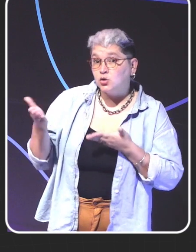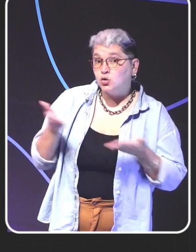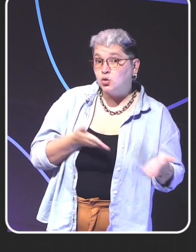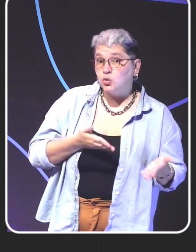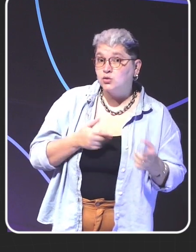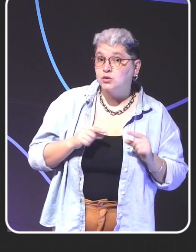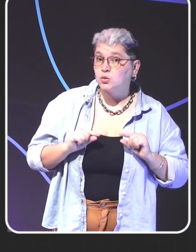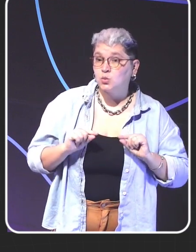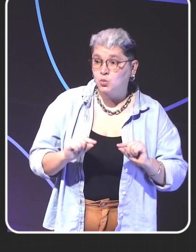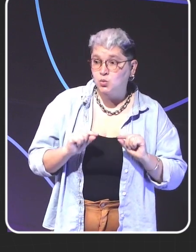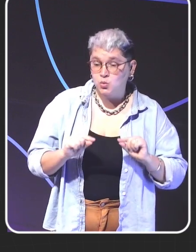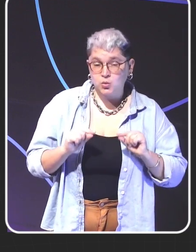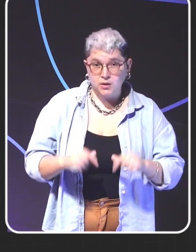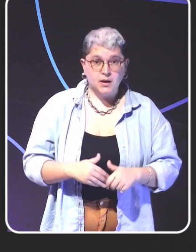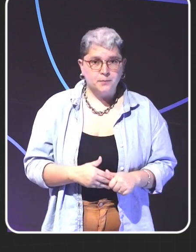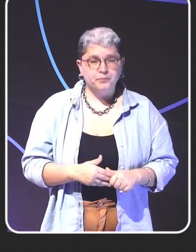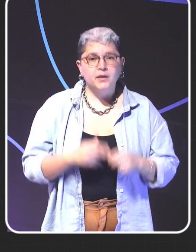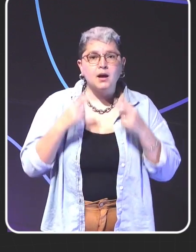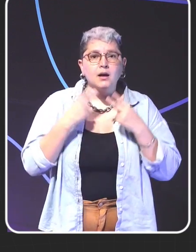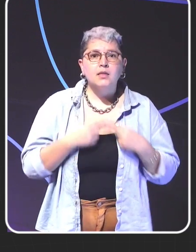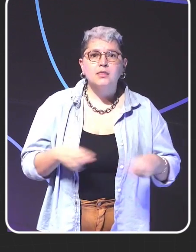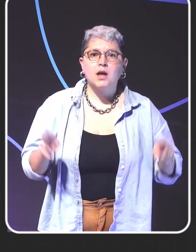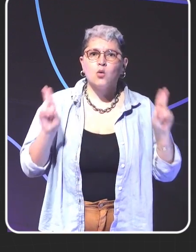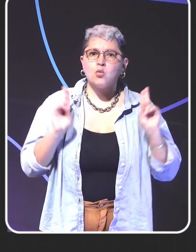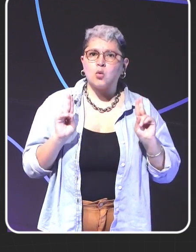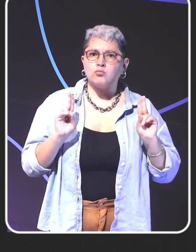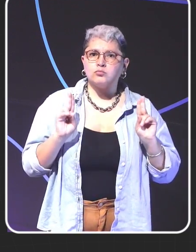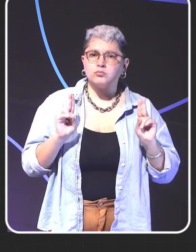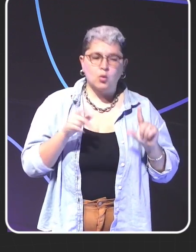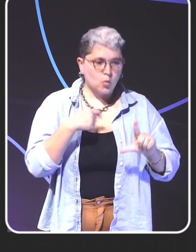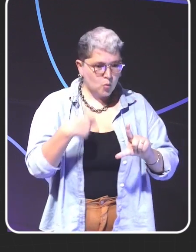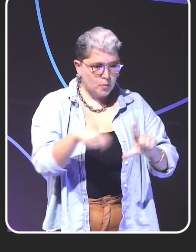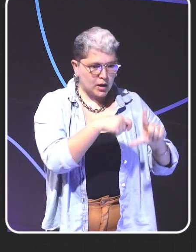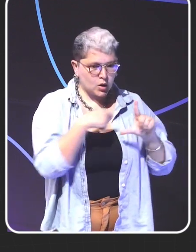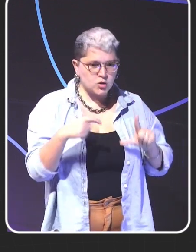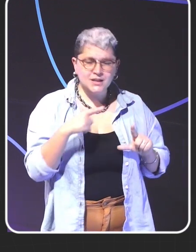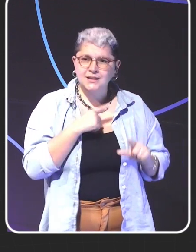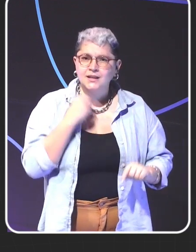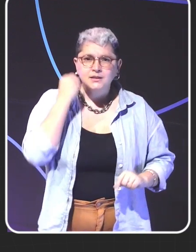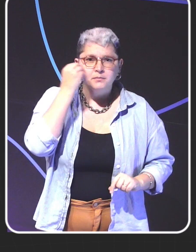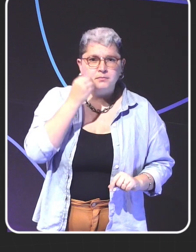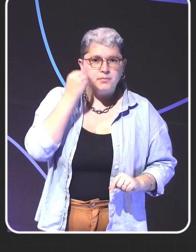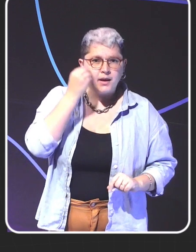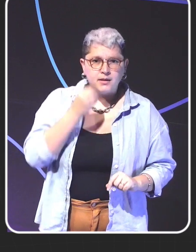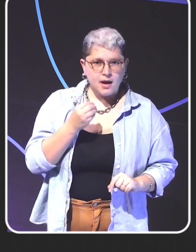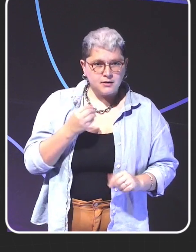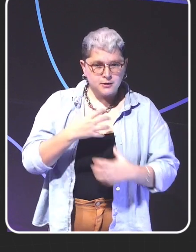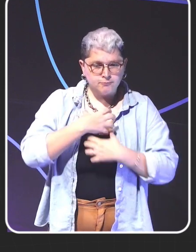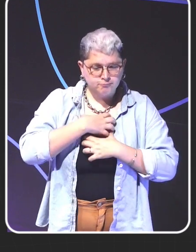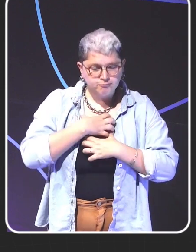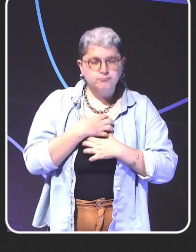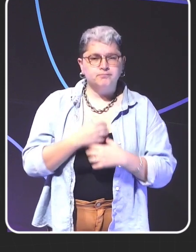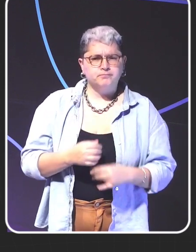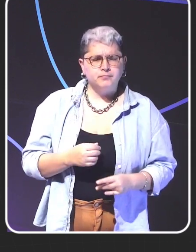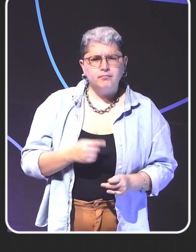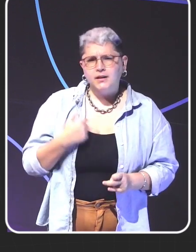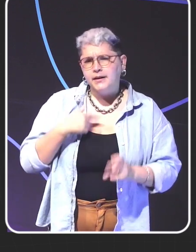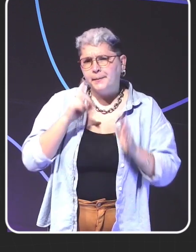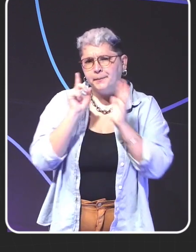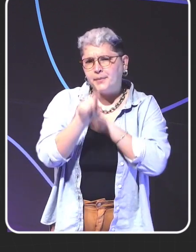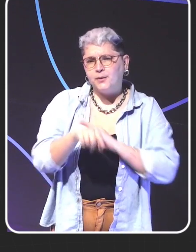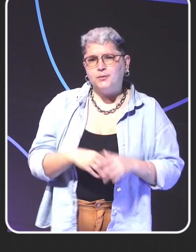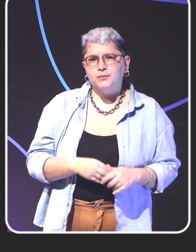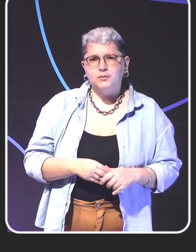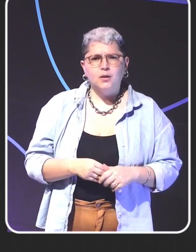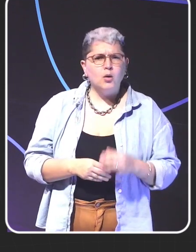foi em 2021 que inaugurou uma loja conceito, repleta de experiências imersivas. E aí a gente se pergunta, afinal de contas, né, o